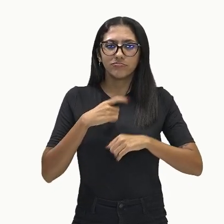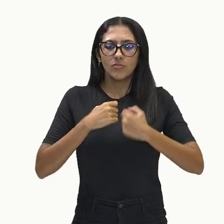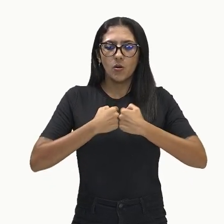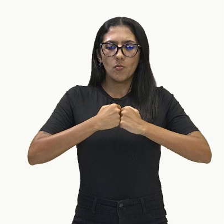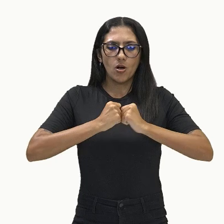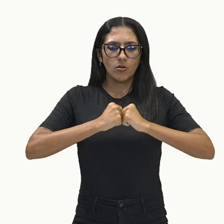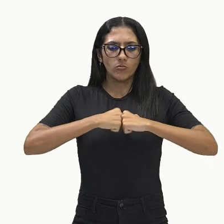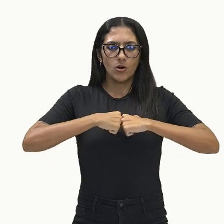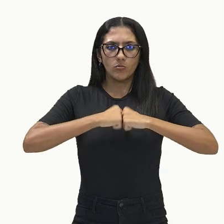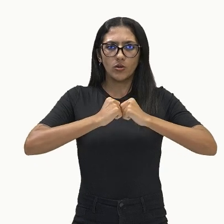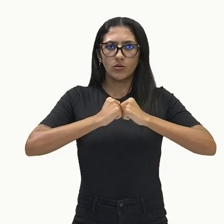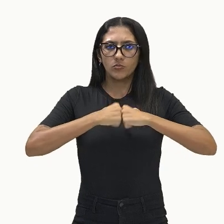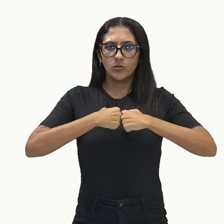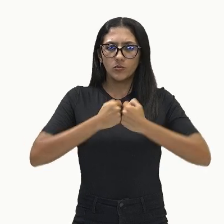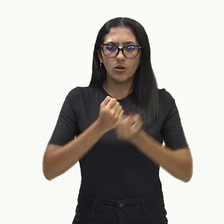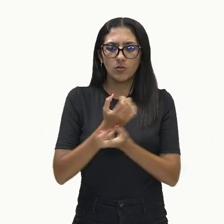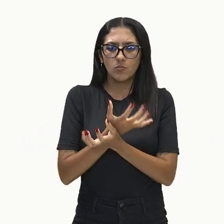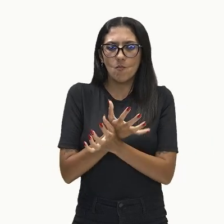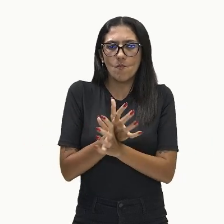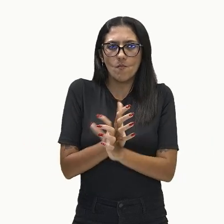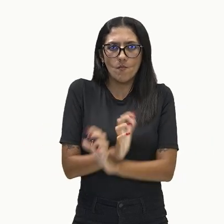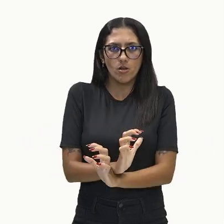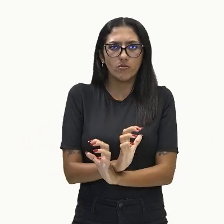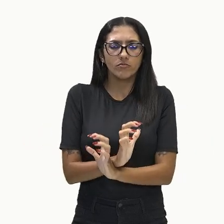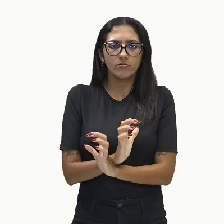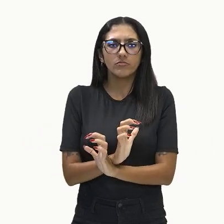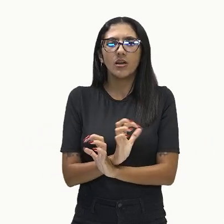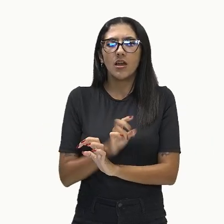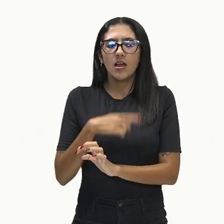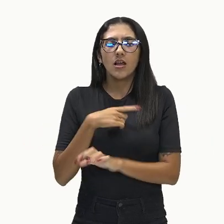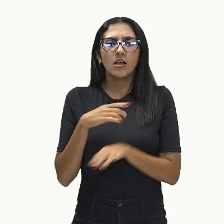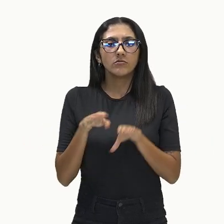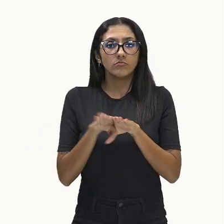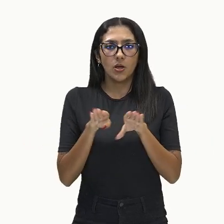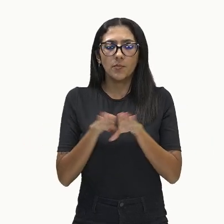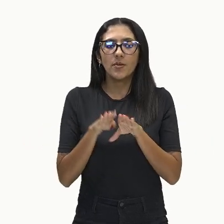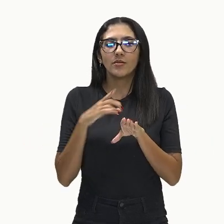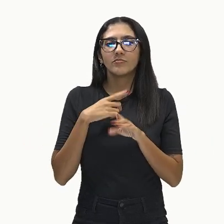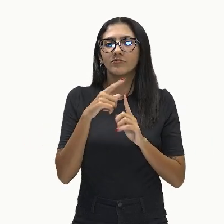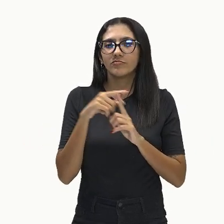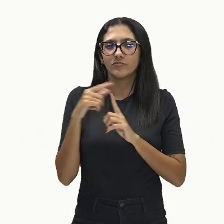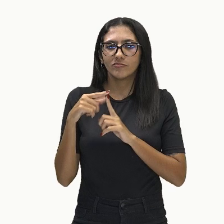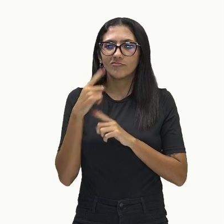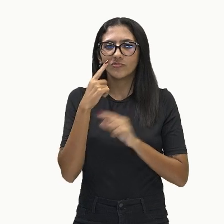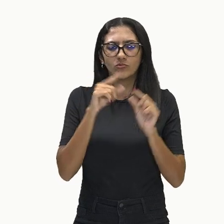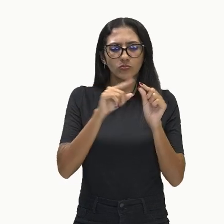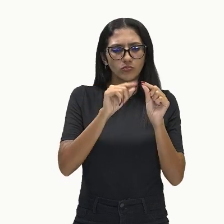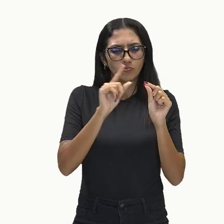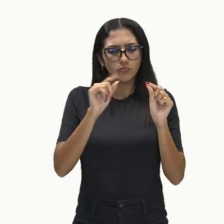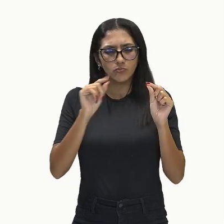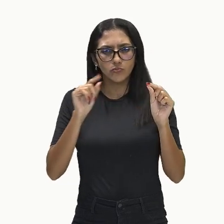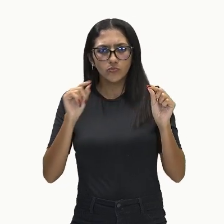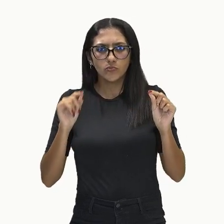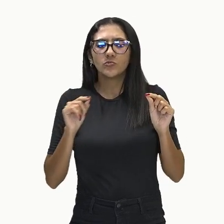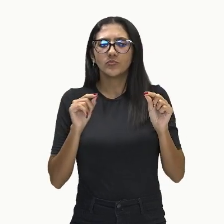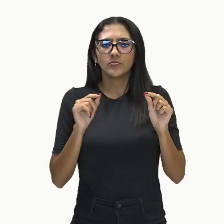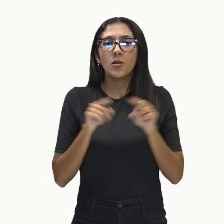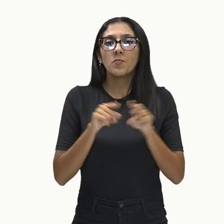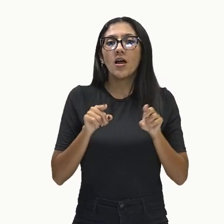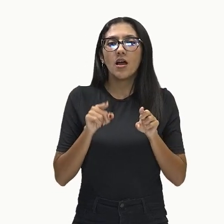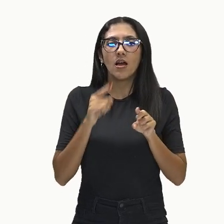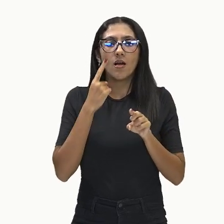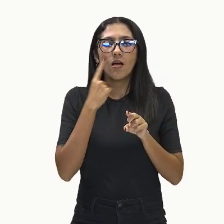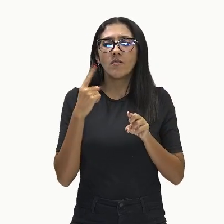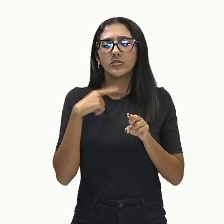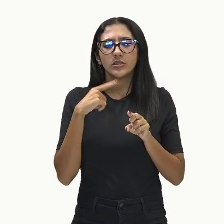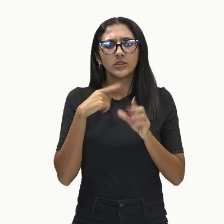músculos aos nossos ossos, ele também vai apresentar essas estrias, contudo, a diferença é